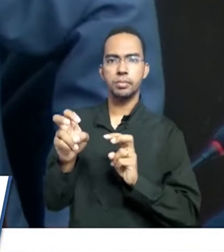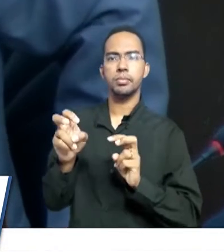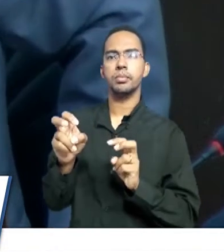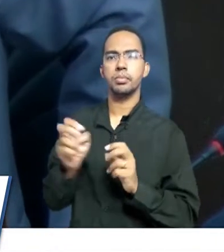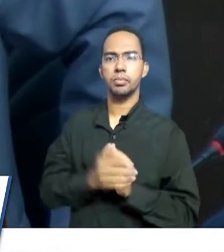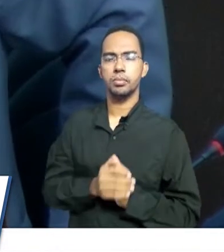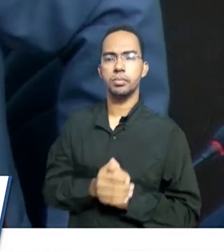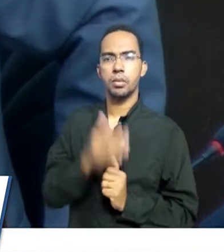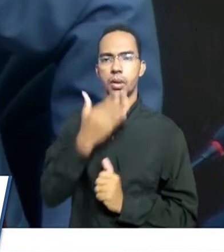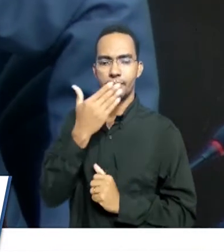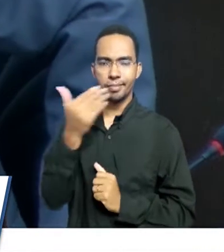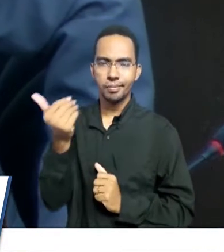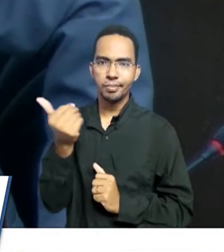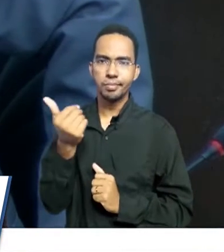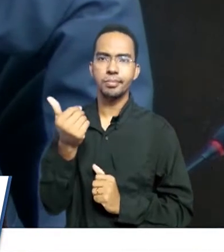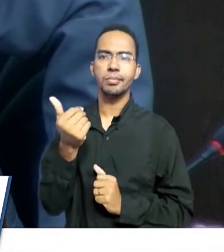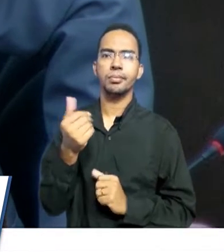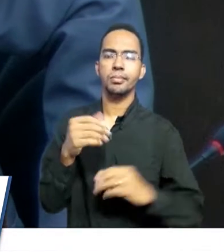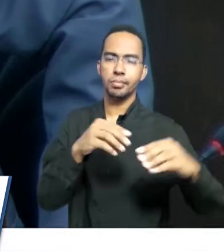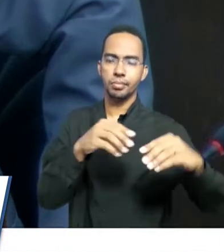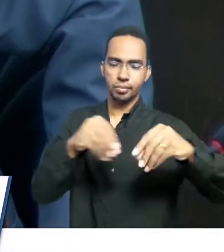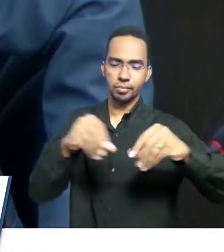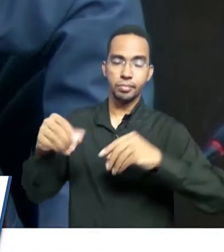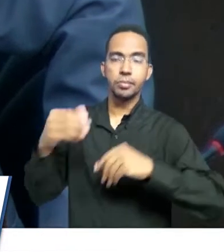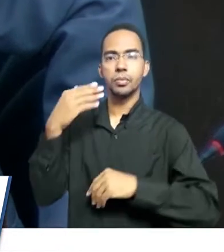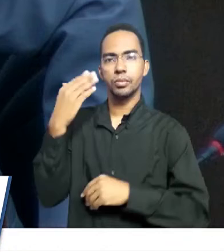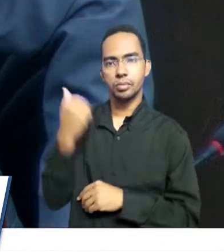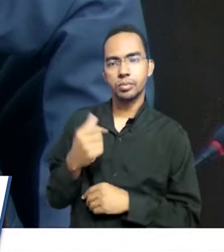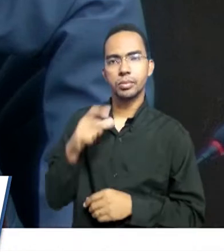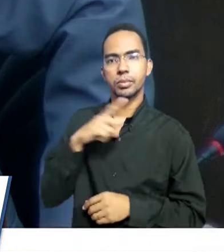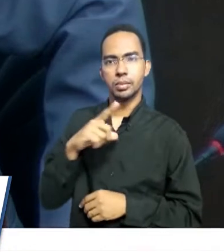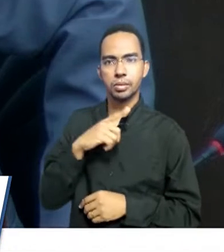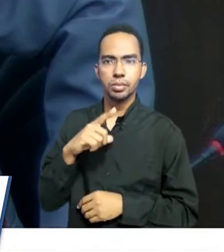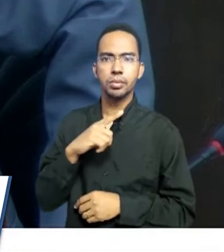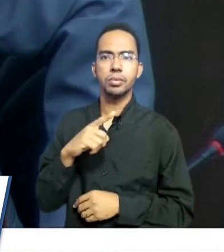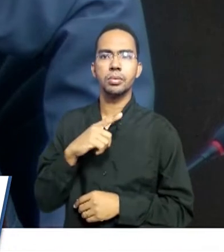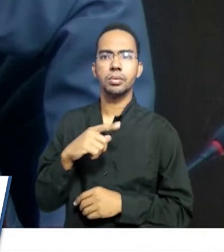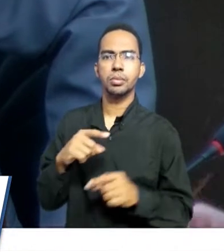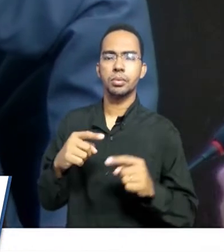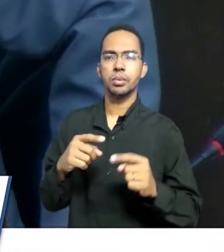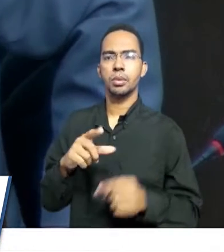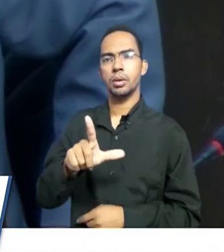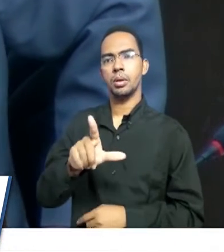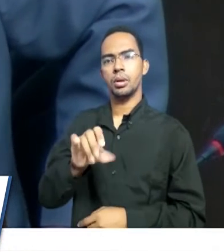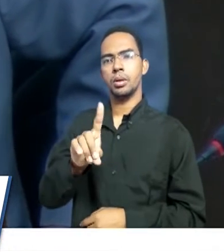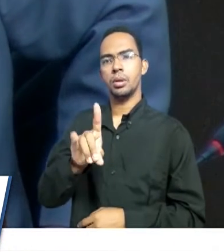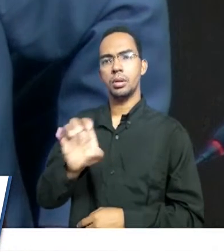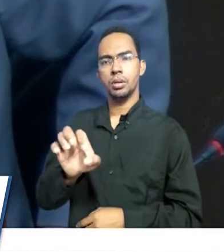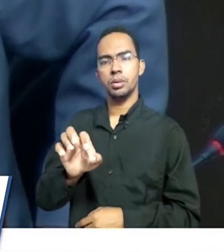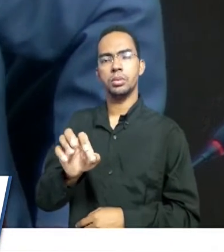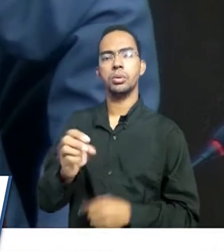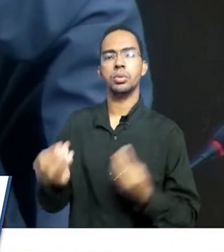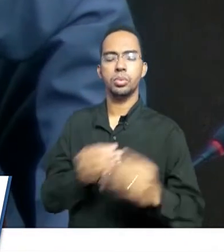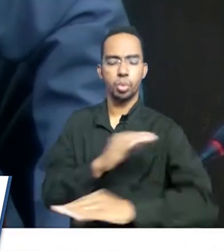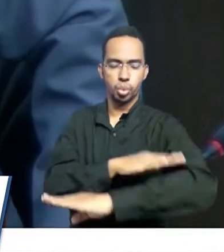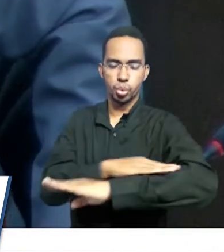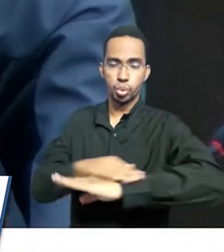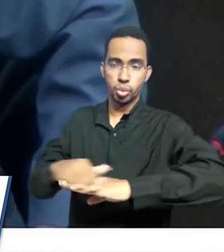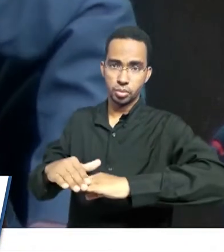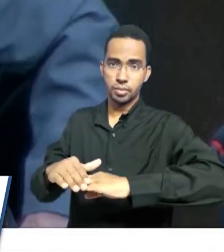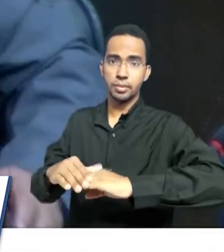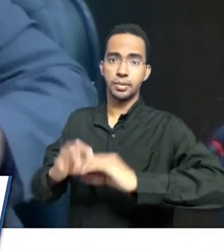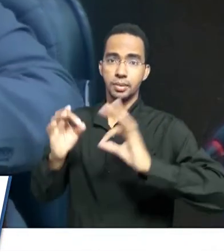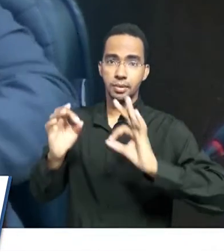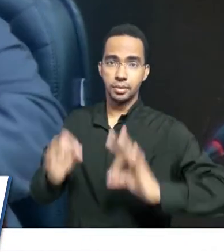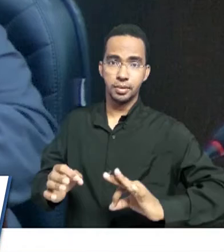da terra. Nós sabemos que ali tem uma lide no constante o asfalto. Então,